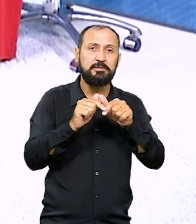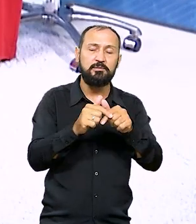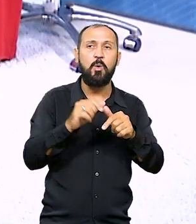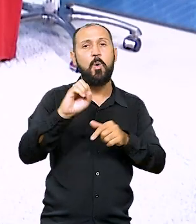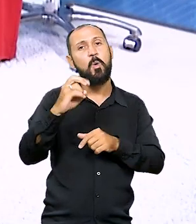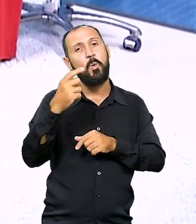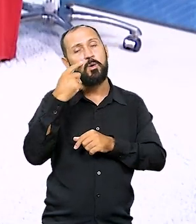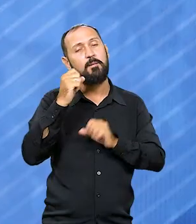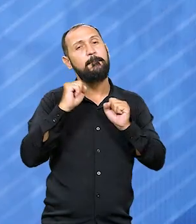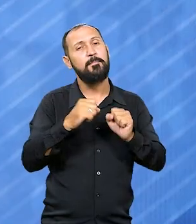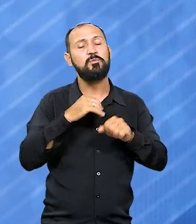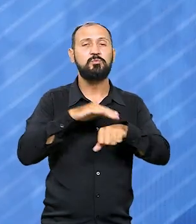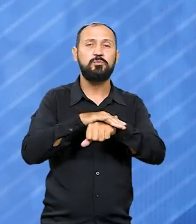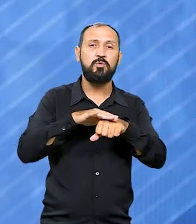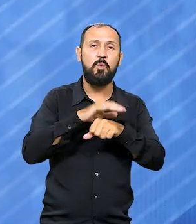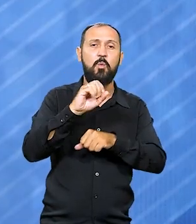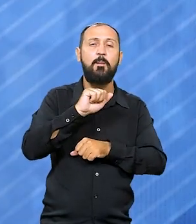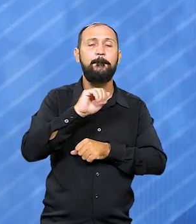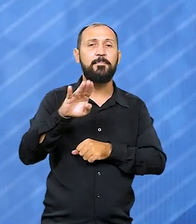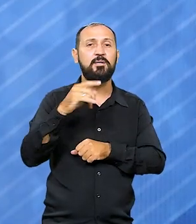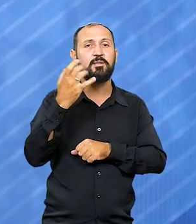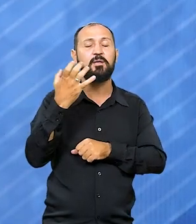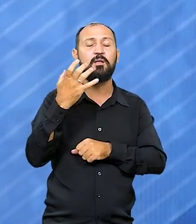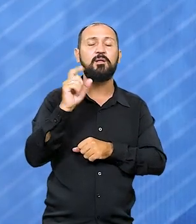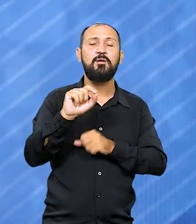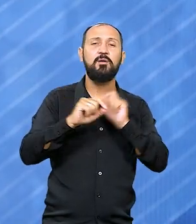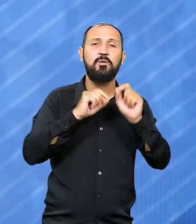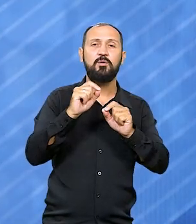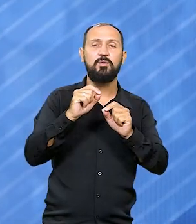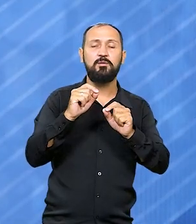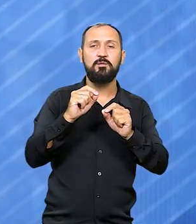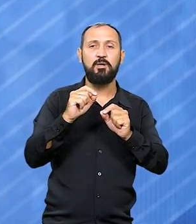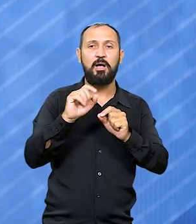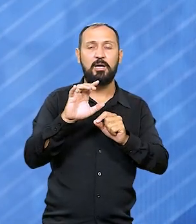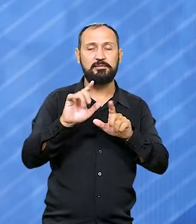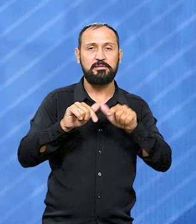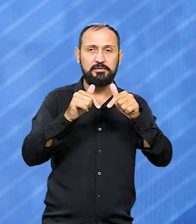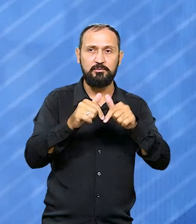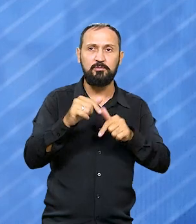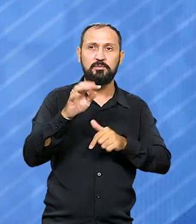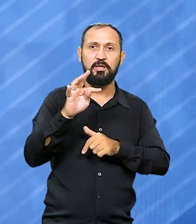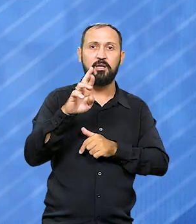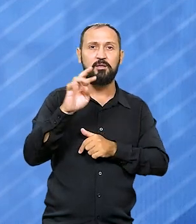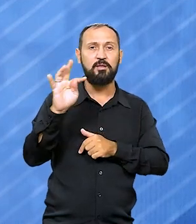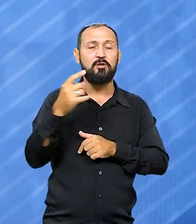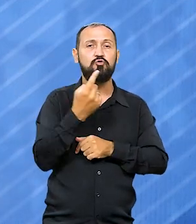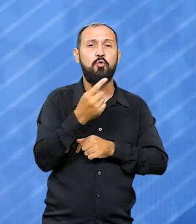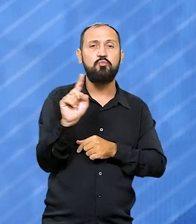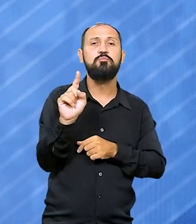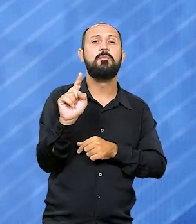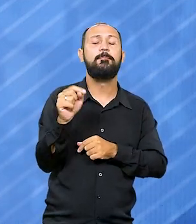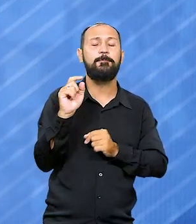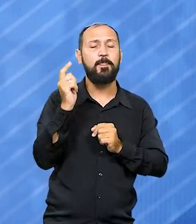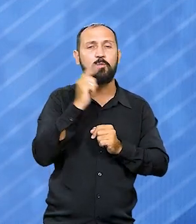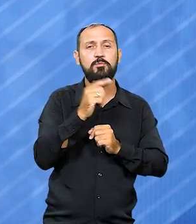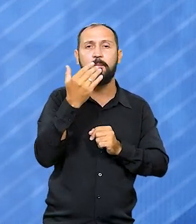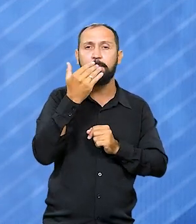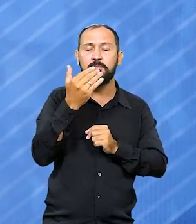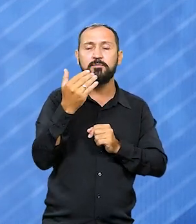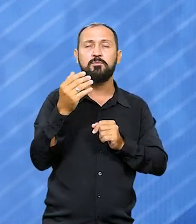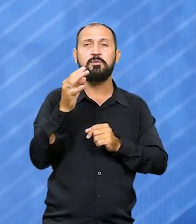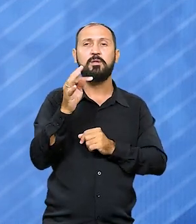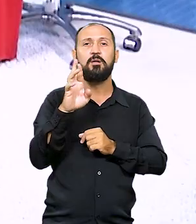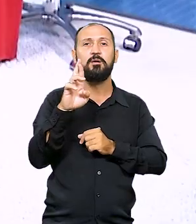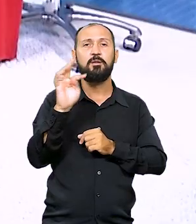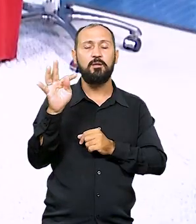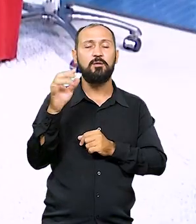trabalhista ou até, embora a gente esteja falando no OAB, né, buscar até a termação do TRT. Se for só essa situação,